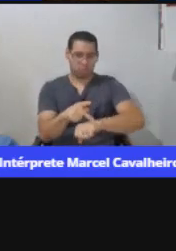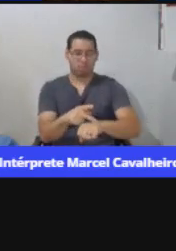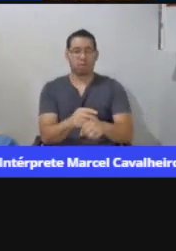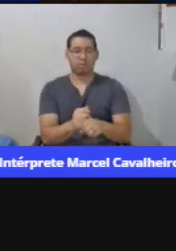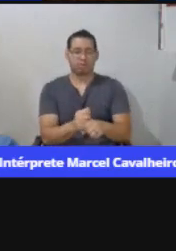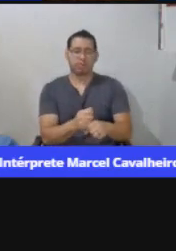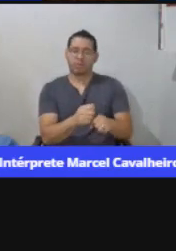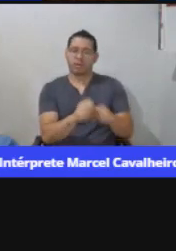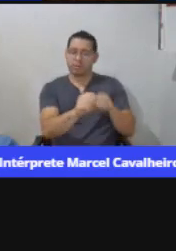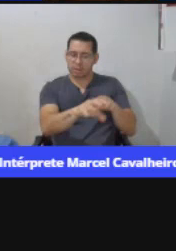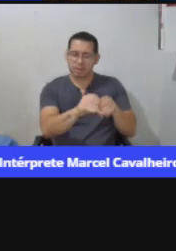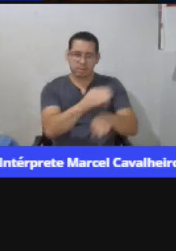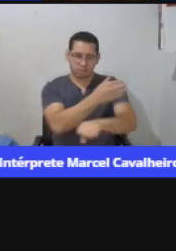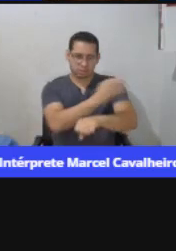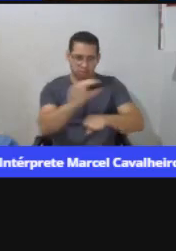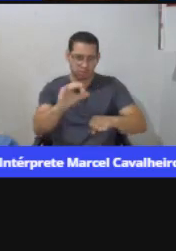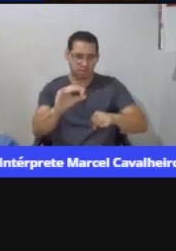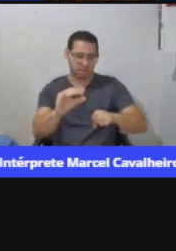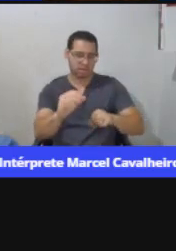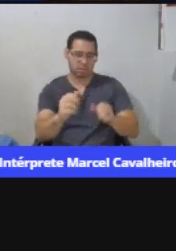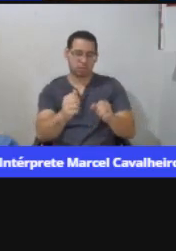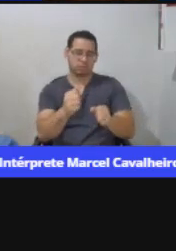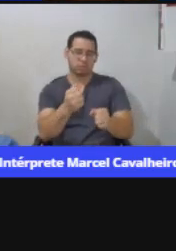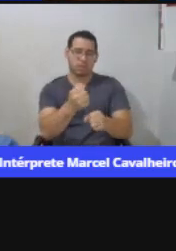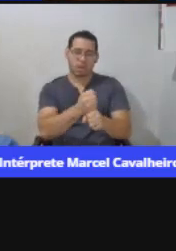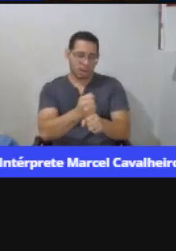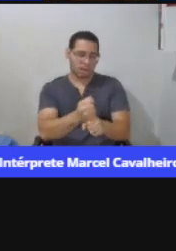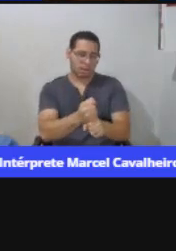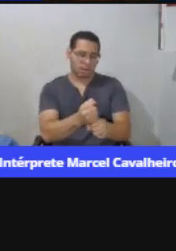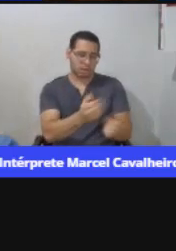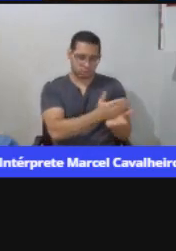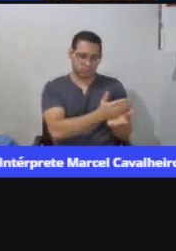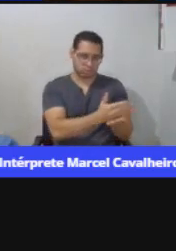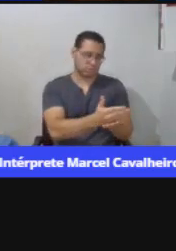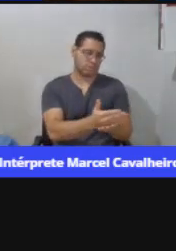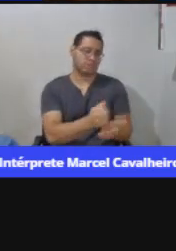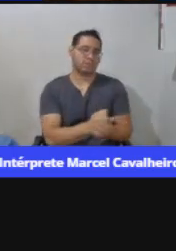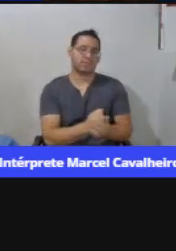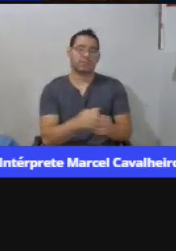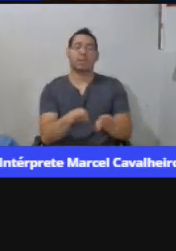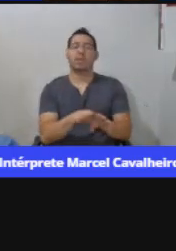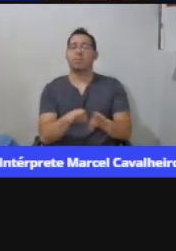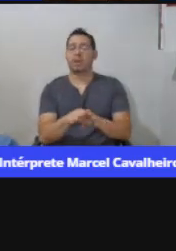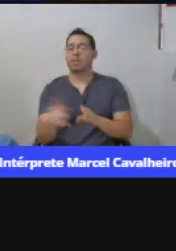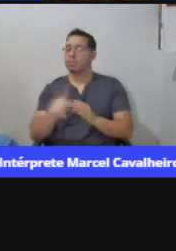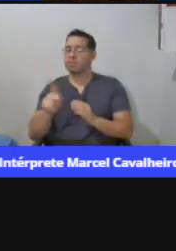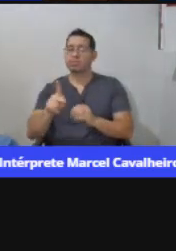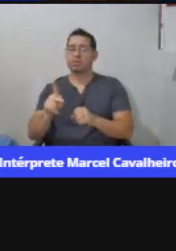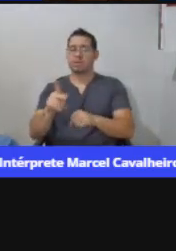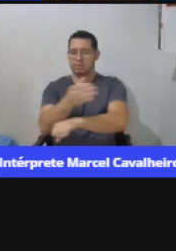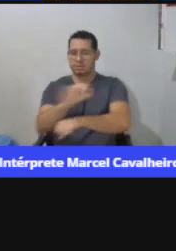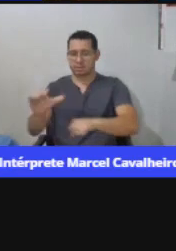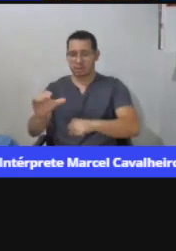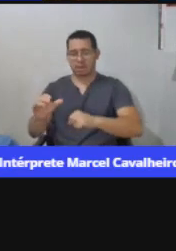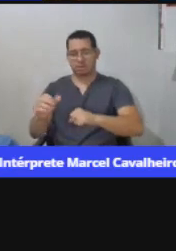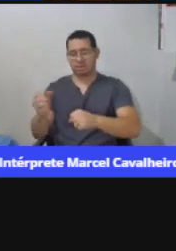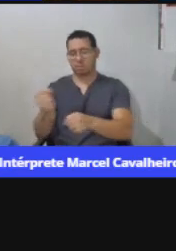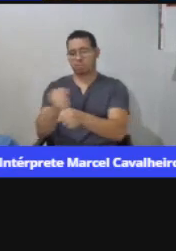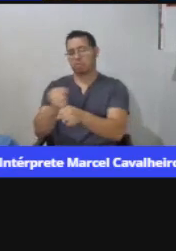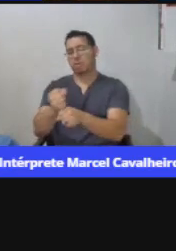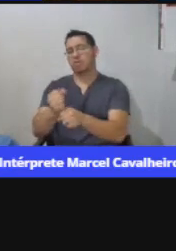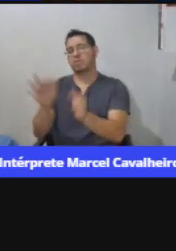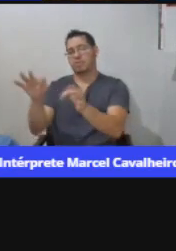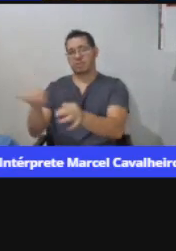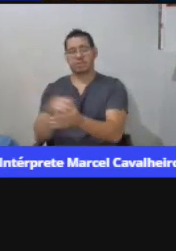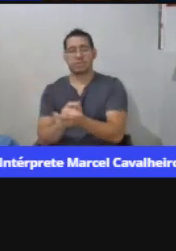iniciais, quanto os biólogos que ministram a disciplina de ciências para os anos finais, o nosso referencial